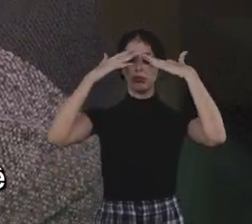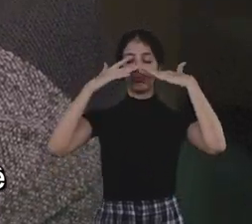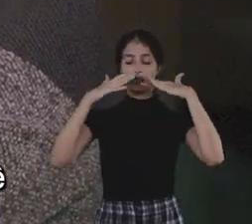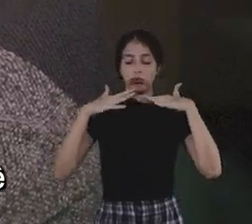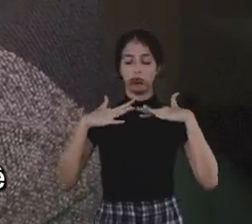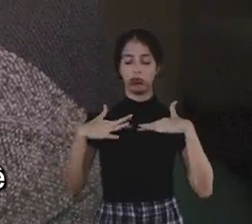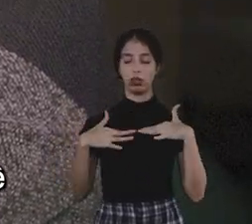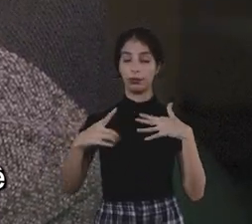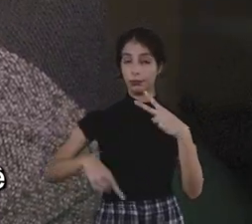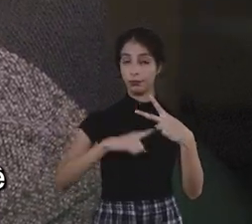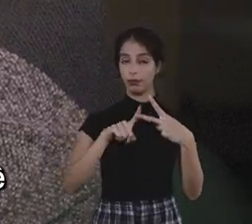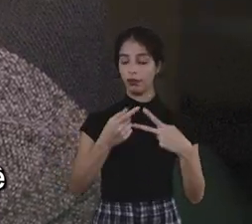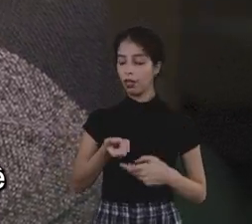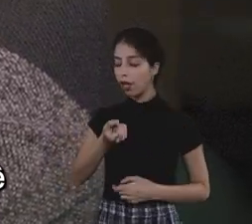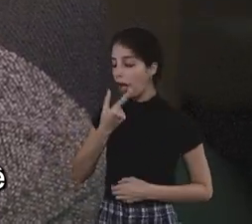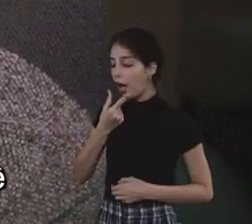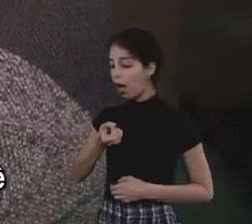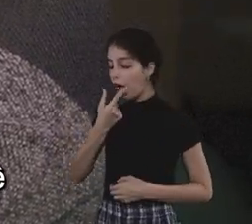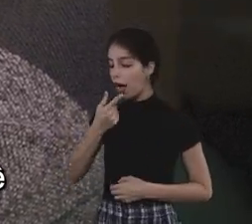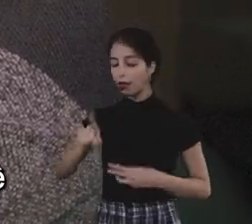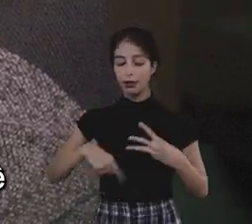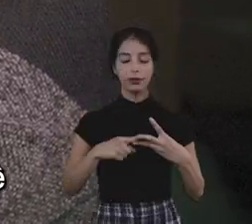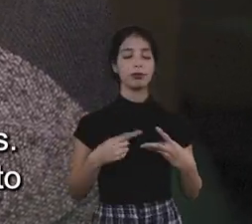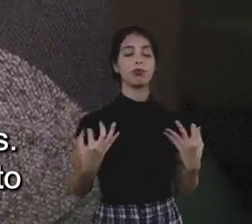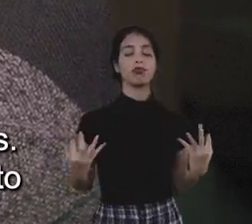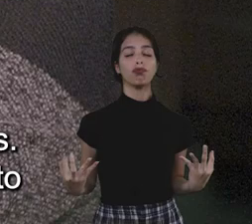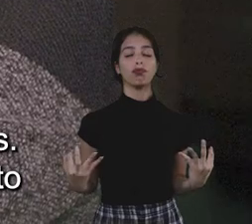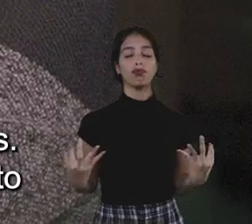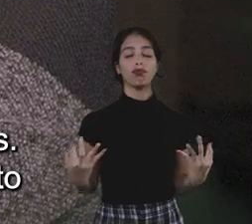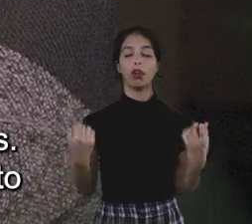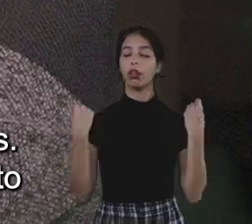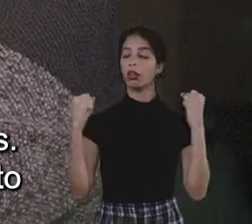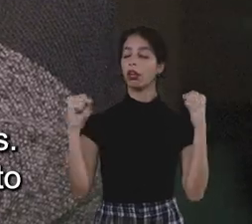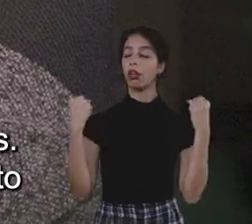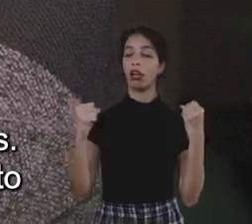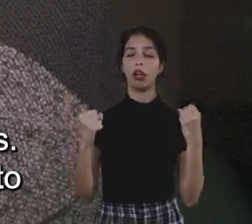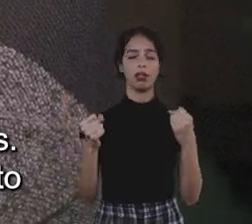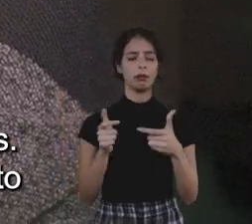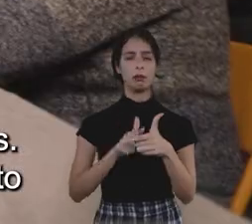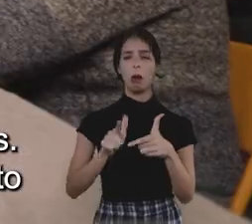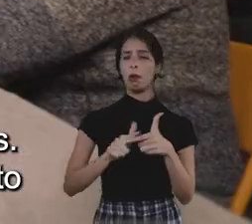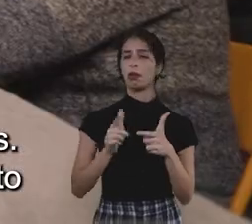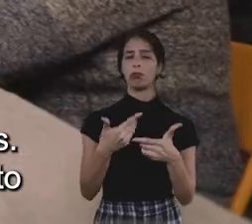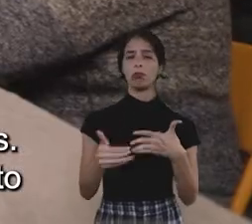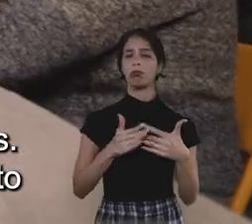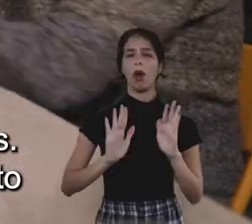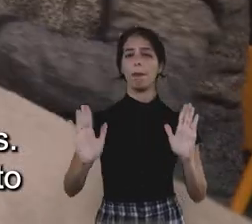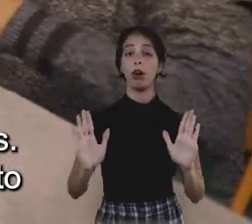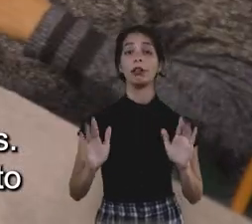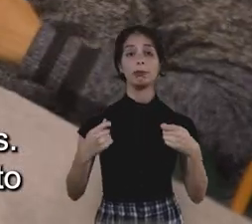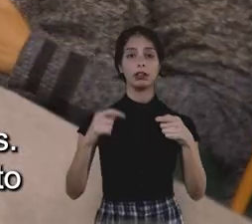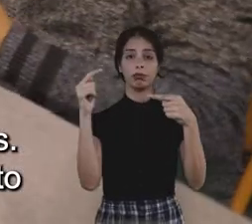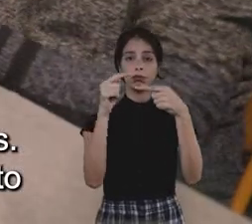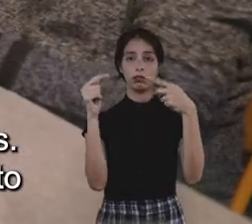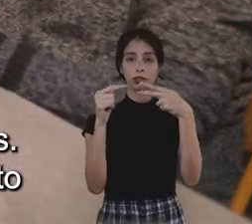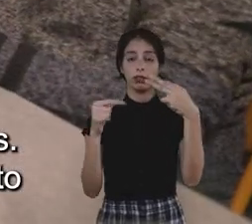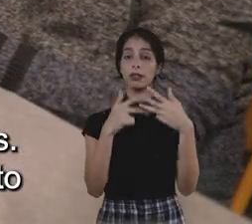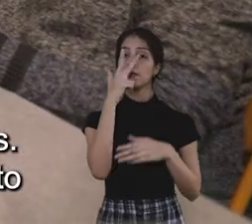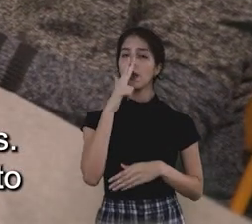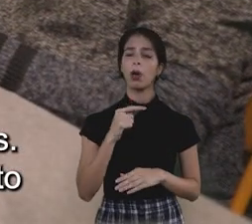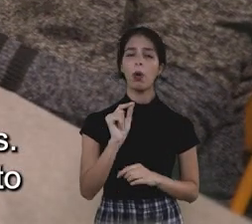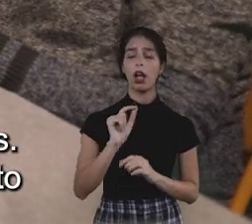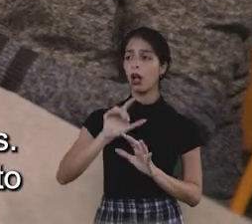mindfulness você vai tomar seu remédio você fazer seu yoga e não me encre seus problemas assim os livros todos